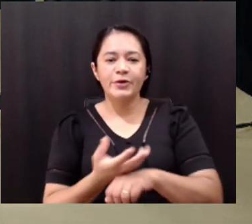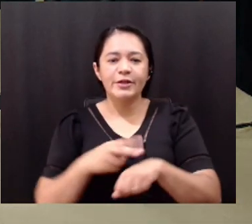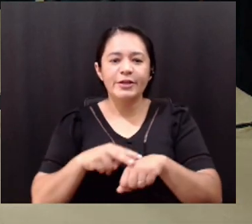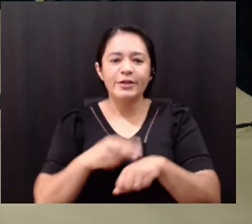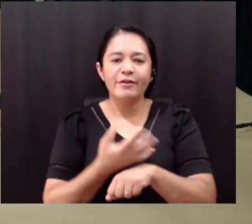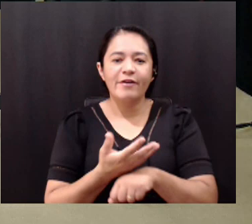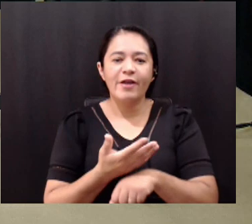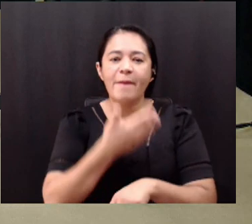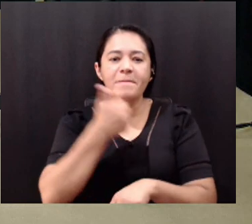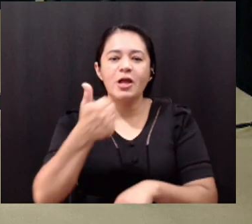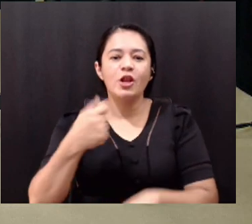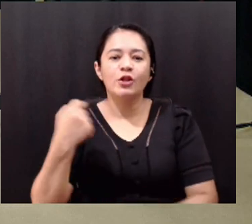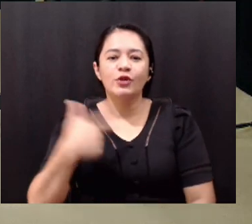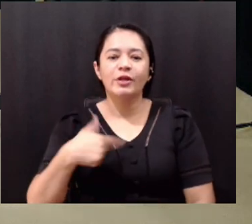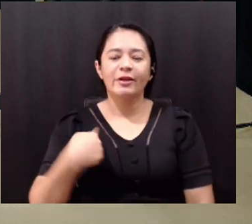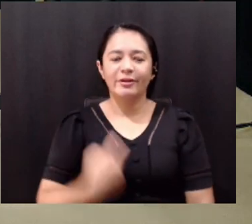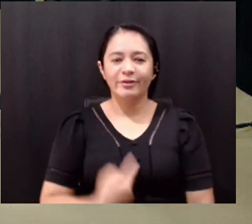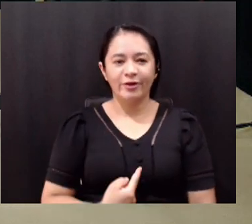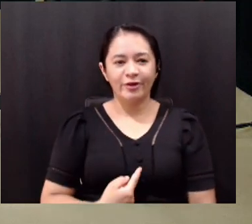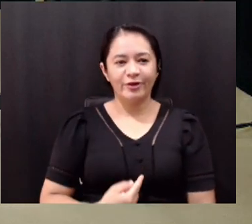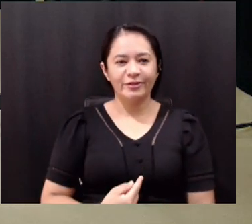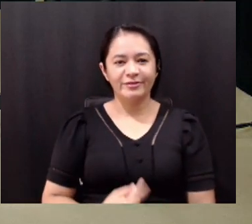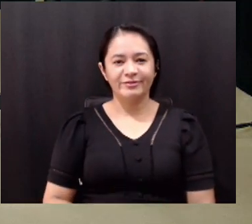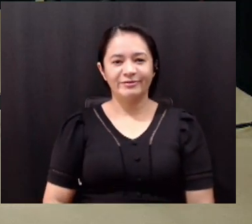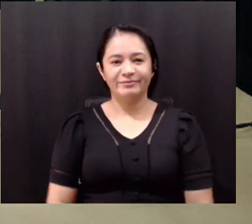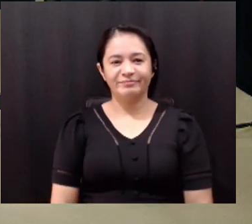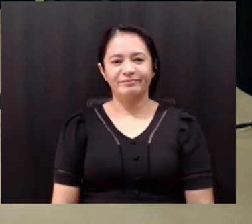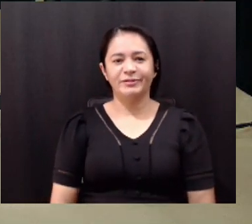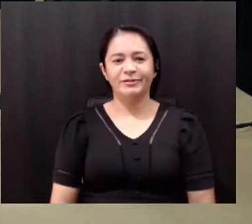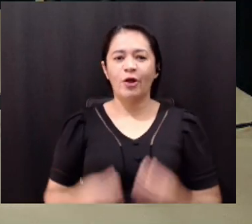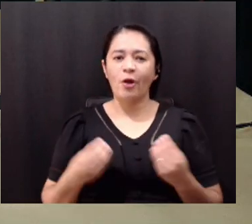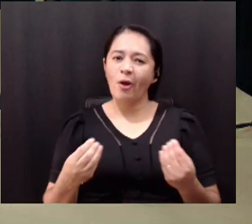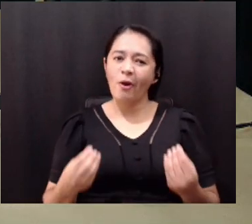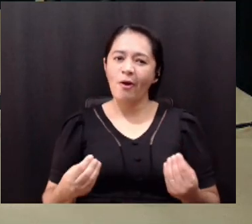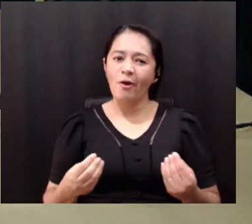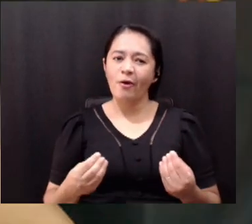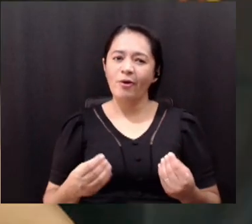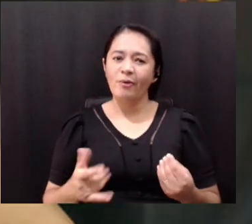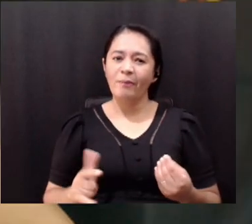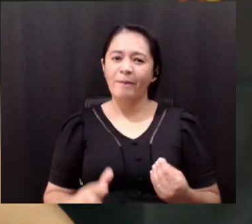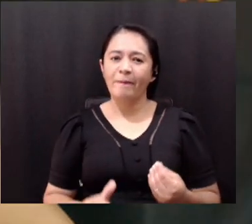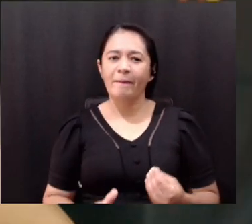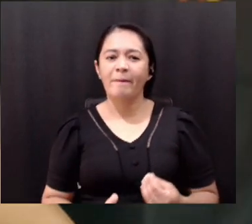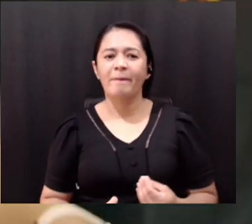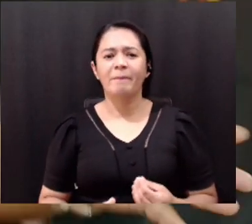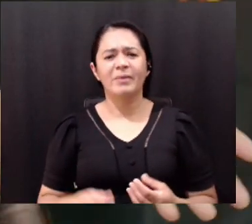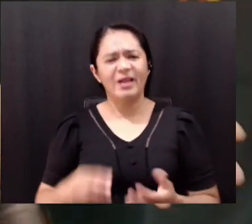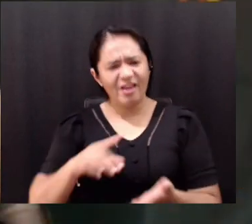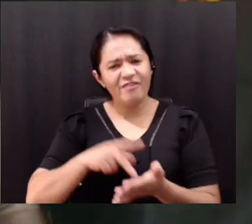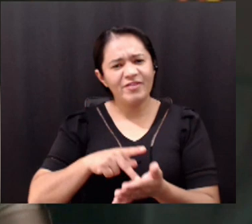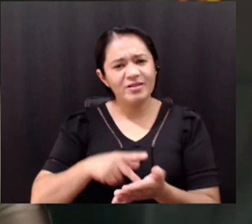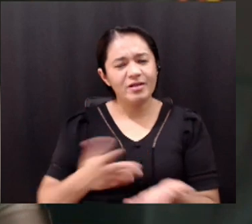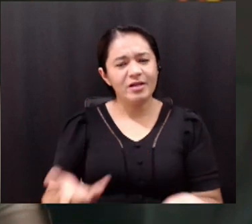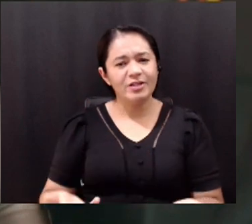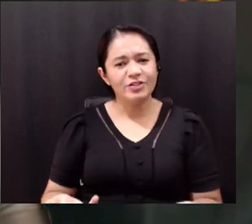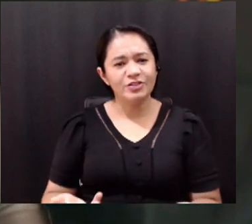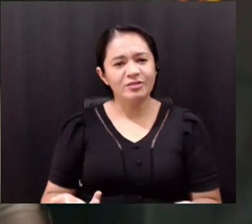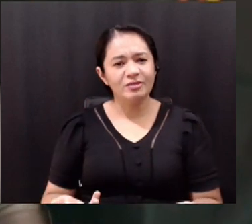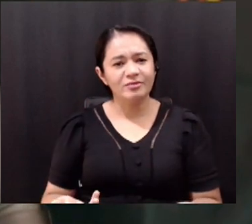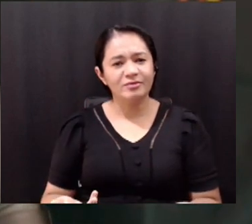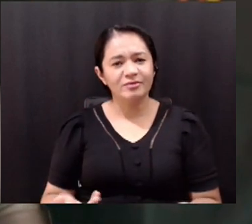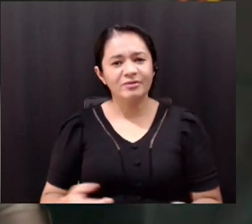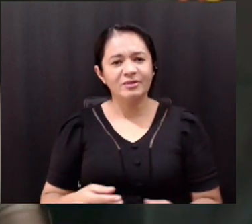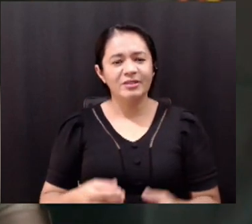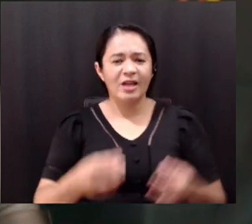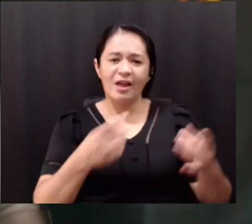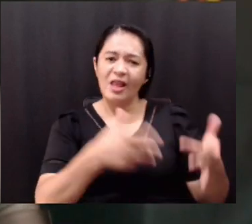do que a minha, olha o que ela faz. Exato. Mas será que é assim na realidade? Será que é assim de verdade? Né? Larga tu e vai lá para outra para